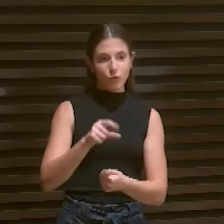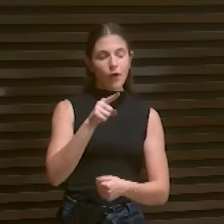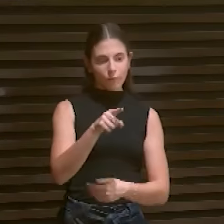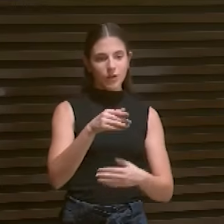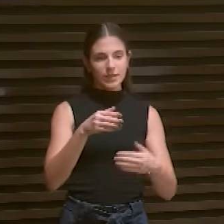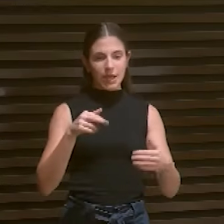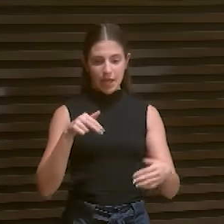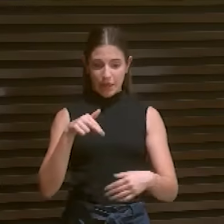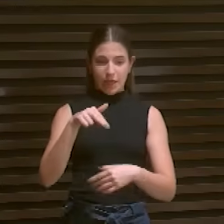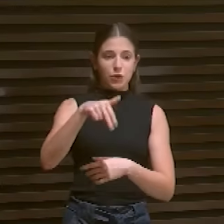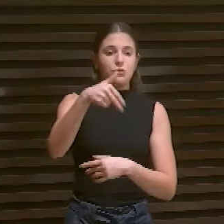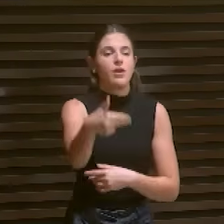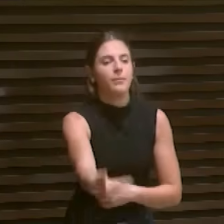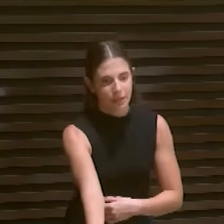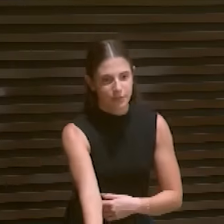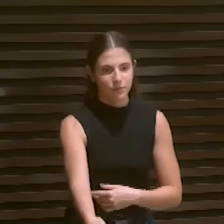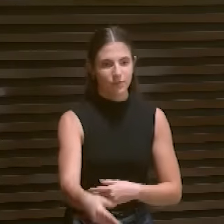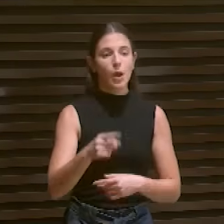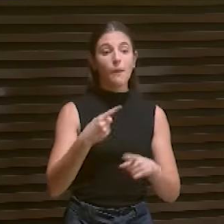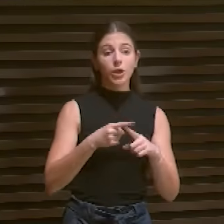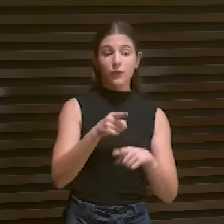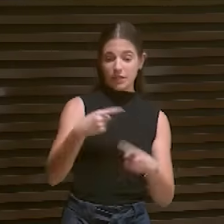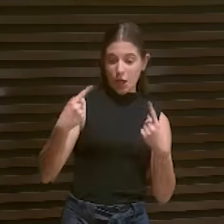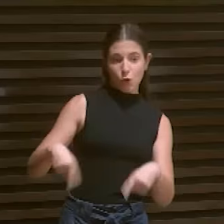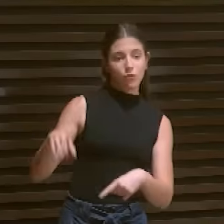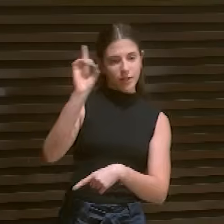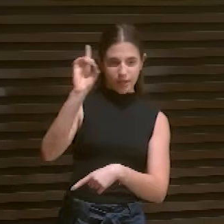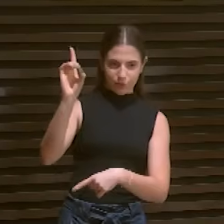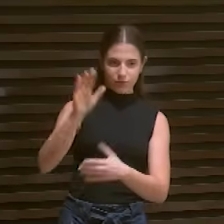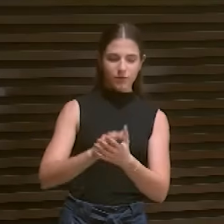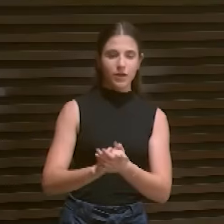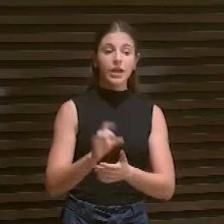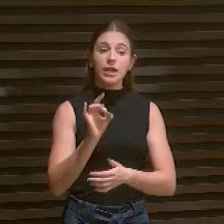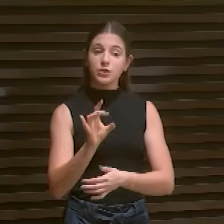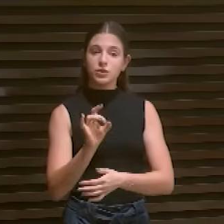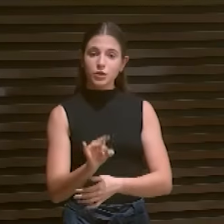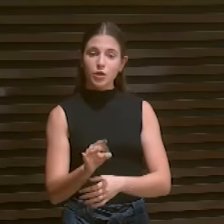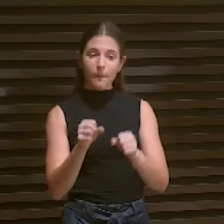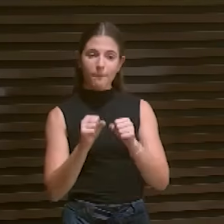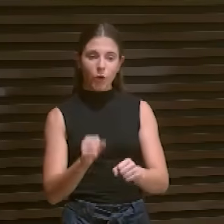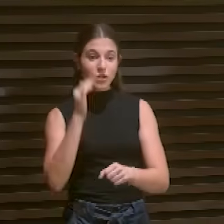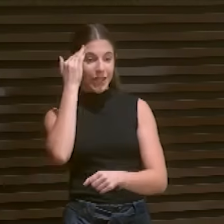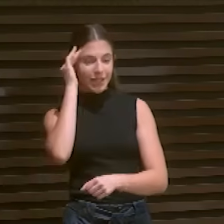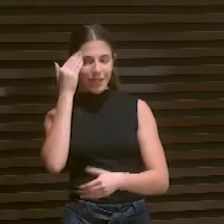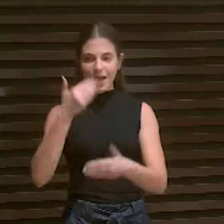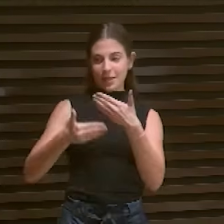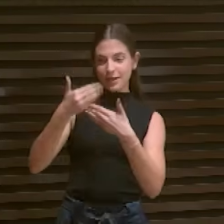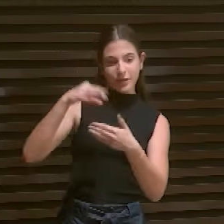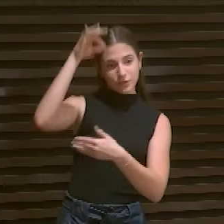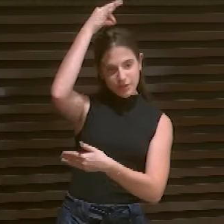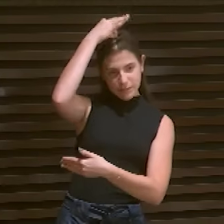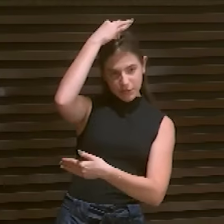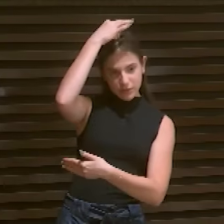abismo. Porque são questões espirituais, discernidas pelo Espírito. E por que, já